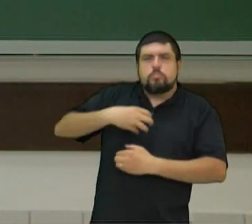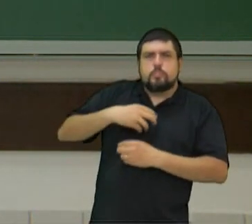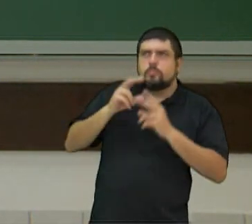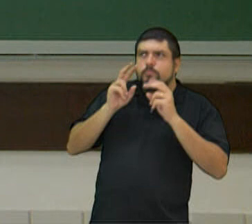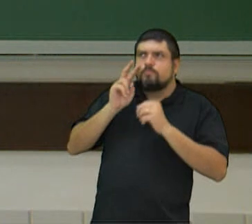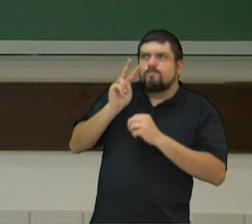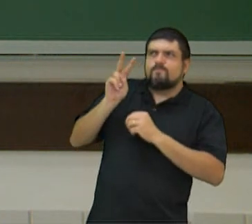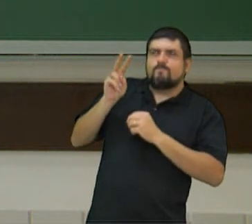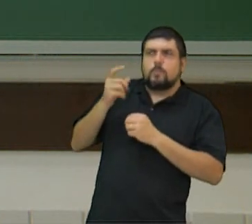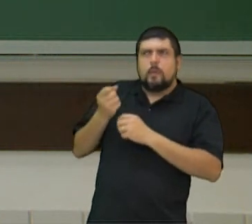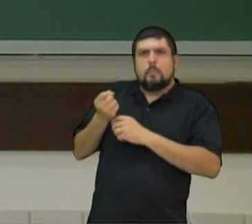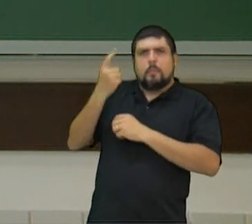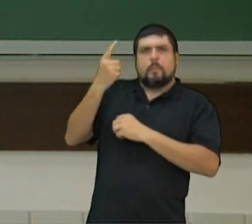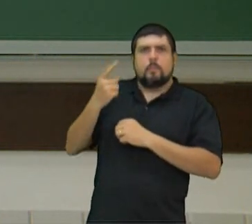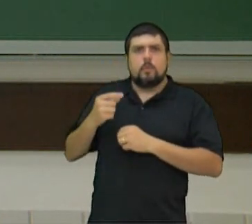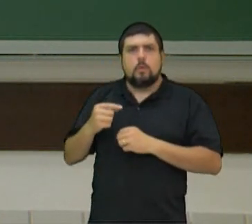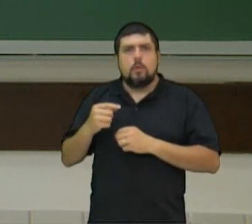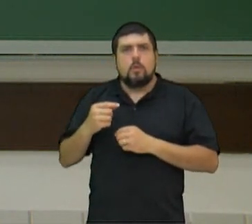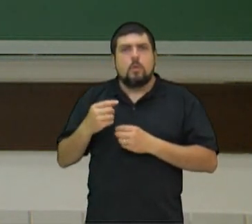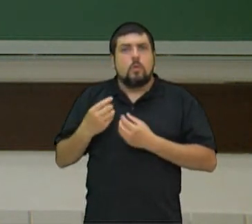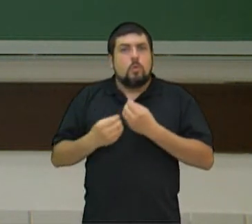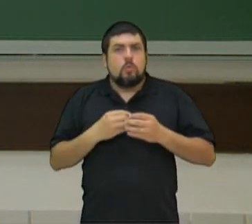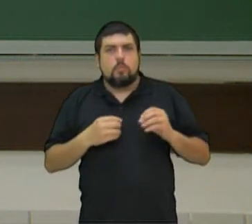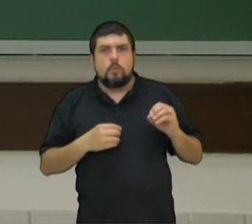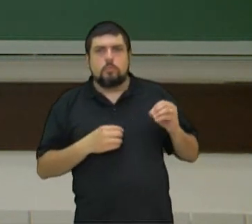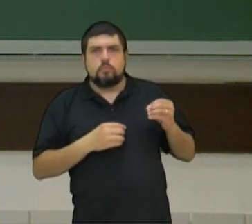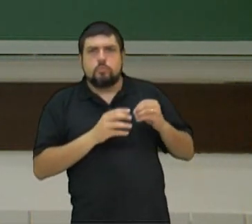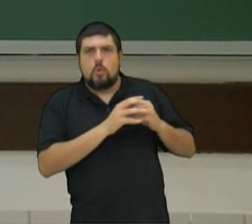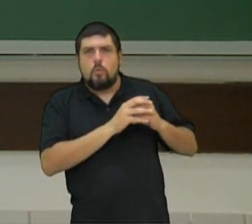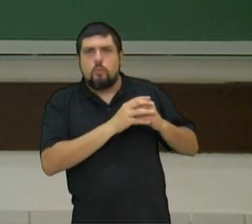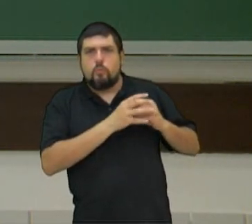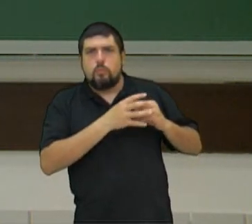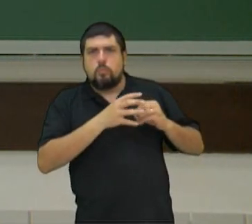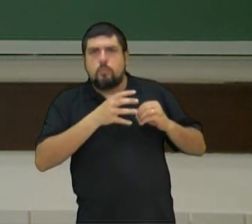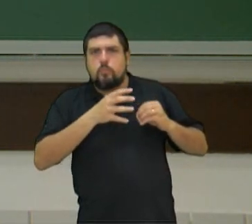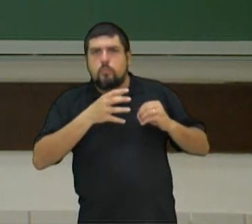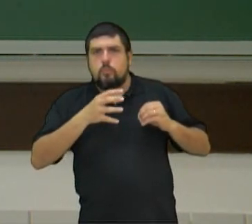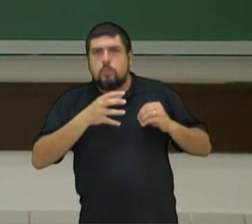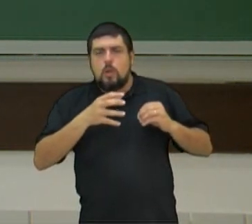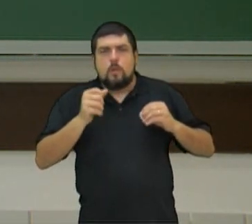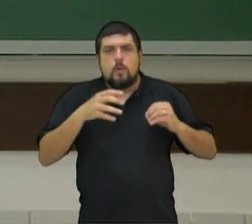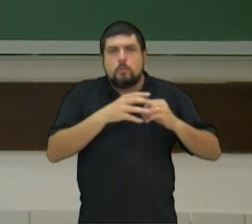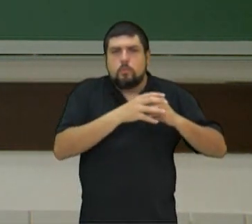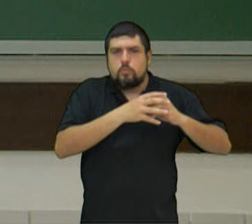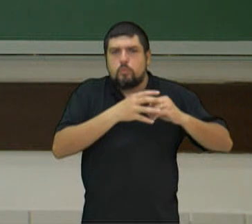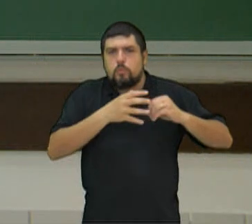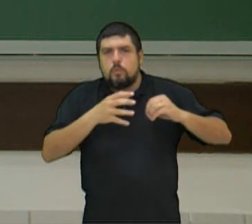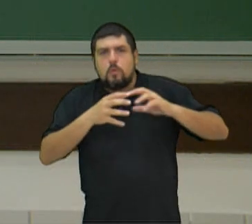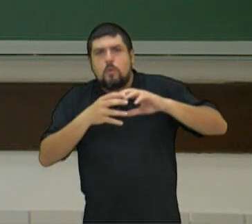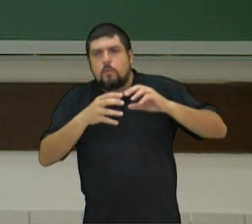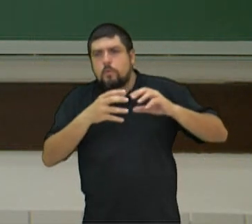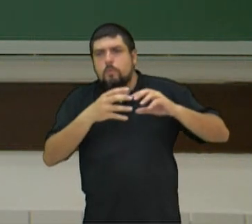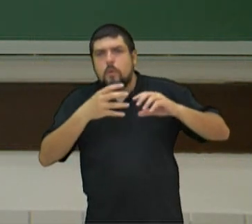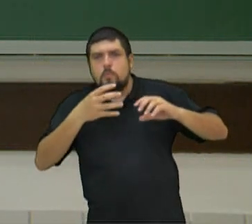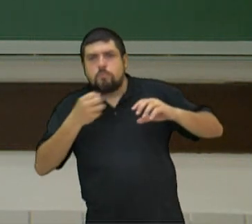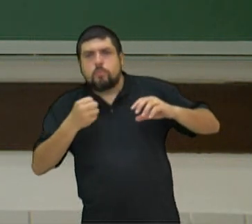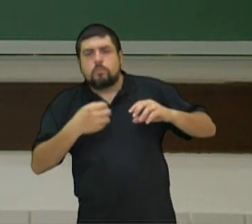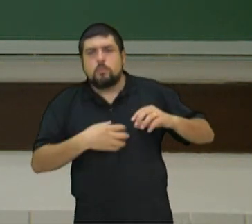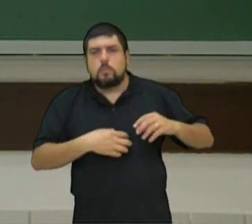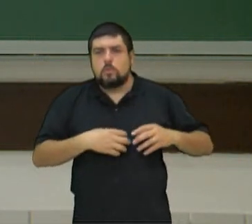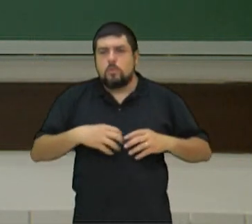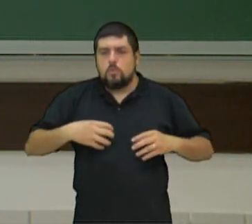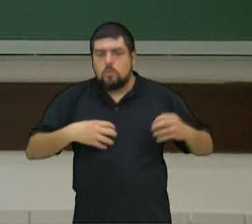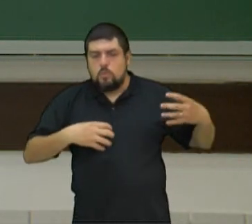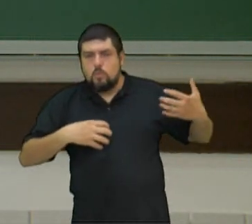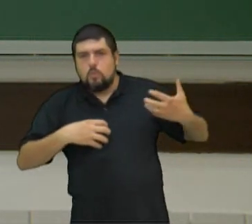E aí passa a produzir anticorpos contra aquele órgão. Isso é que provoca a rejeição nos